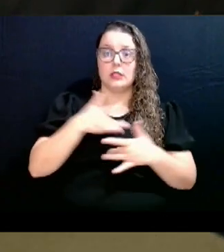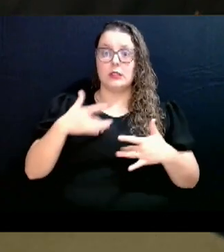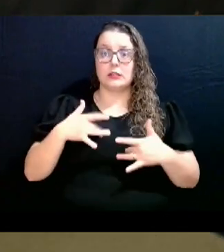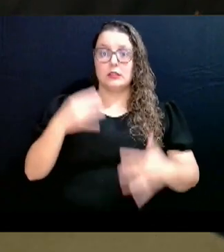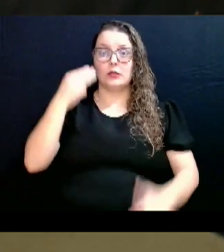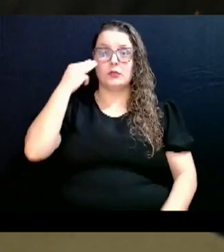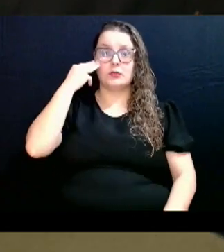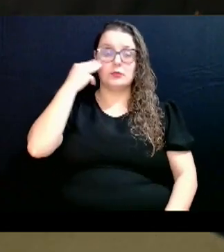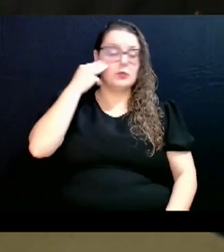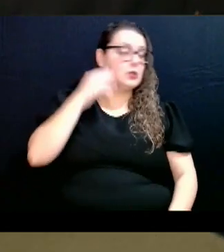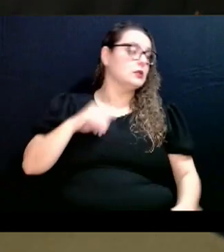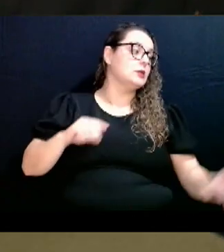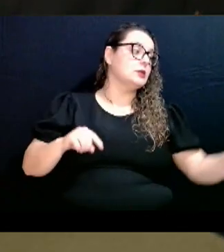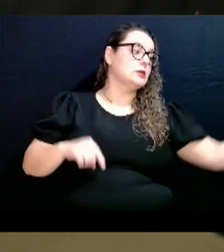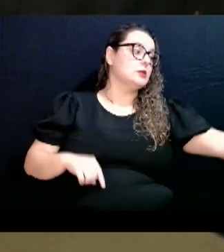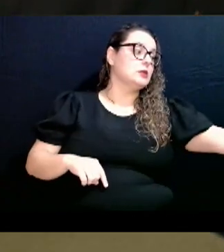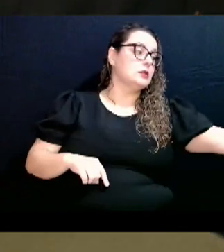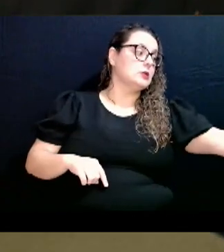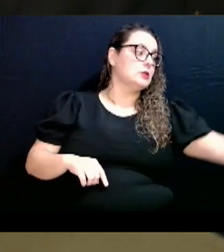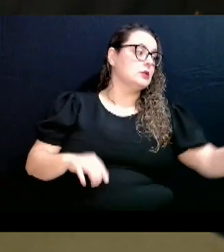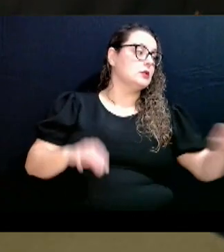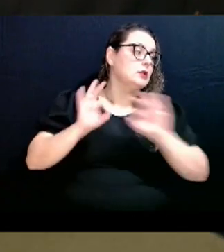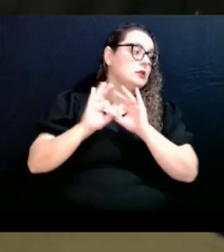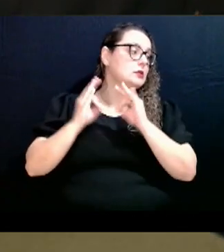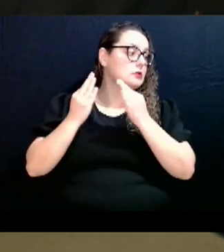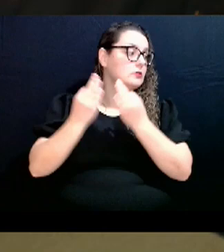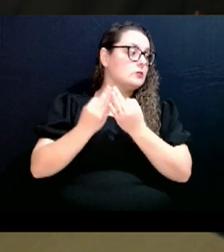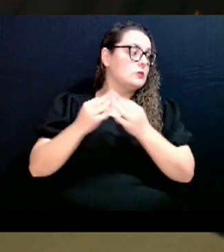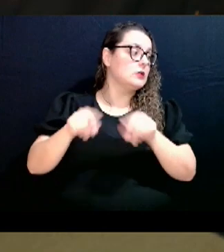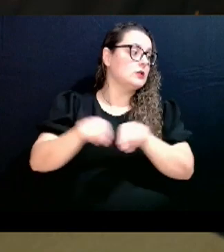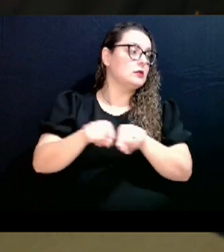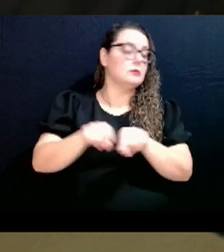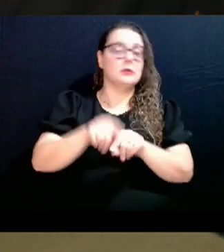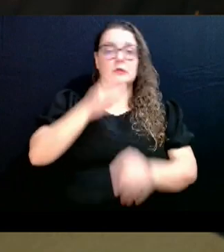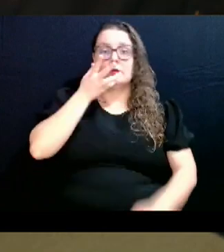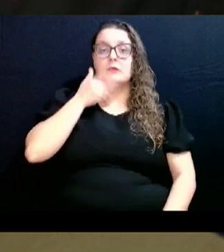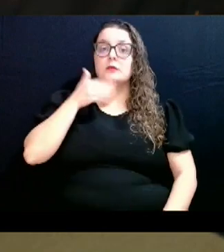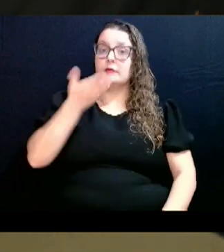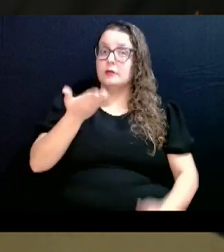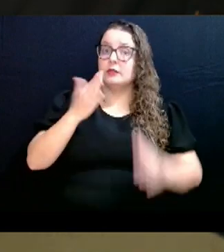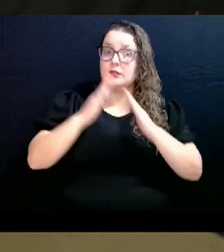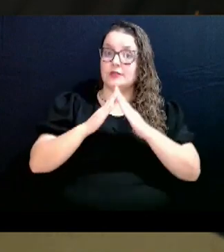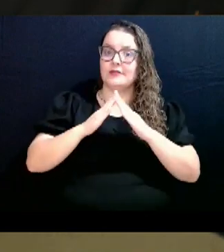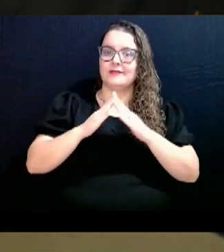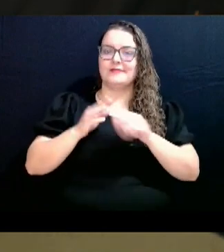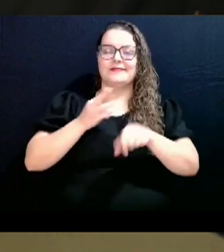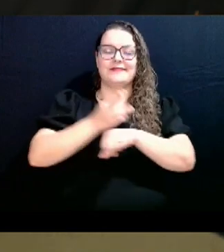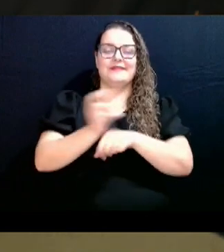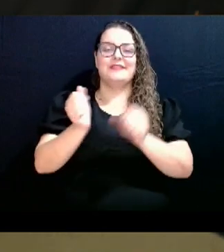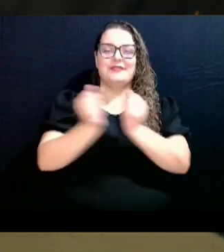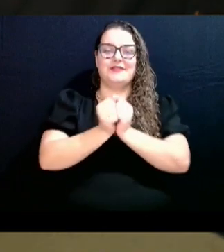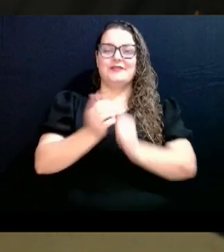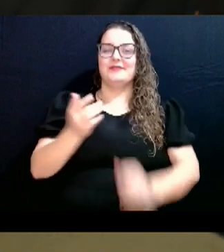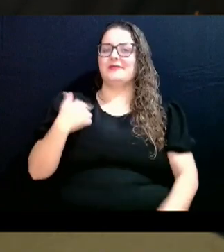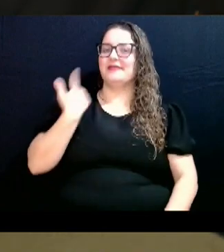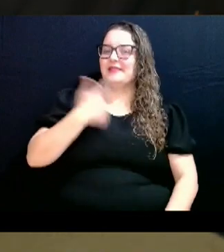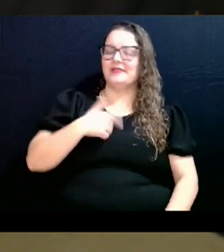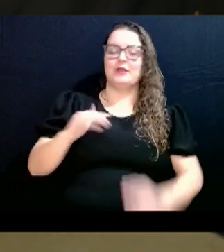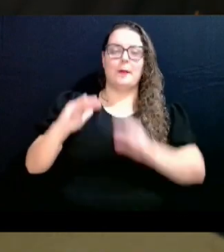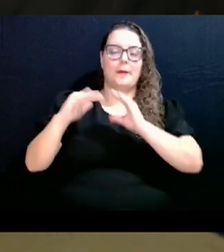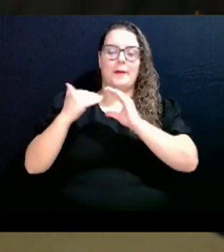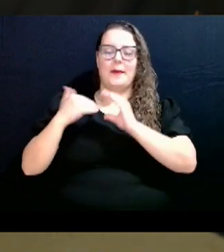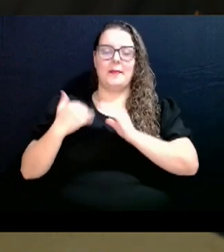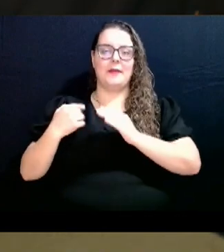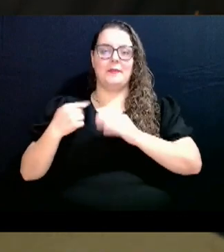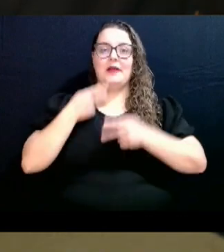família e também dessa criança, tá? E você aí de casa pode participar com a gente, o WhatsApp tá na tela, vai mandando pergunta, vai mandando seu comentário, vai mandando